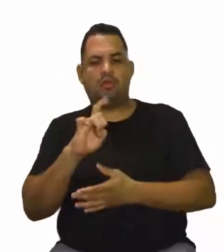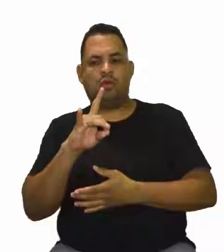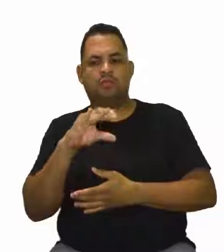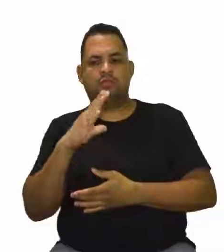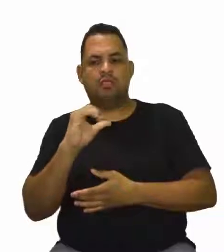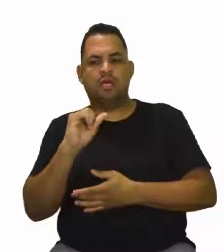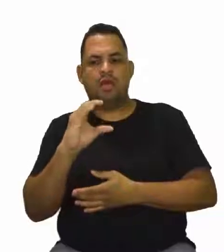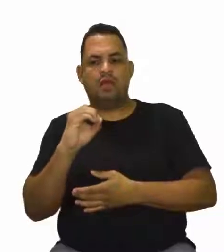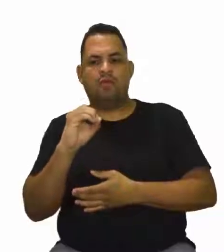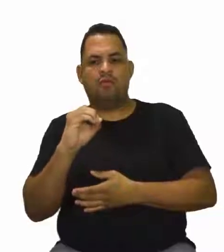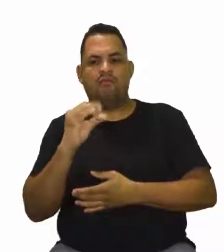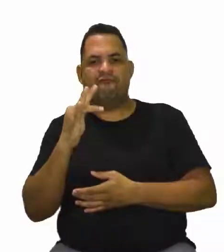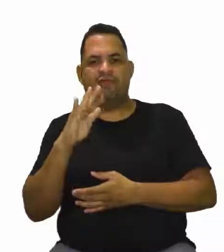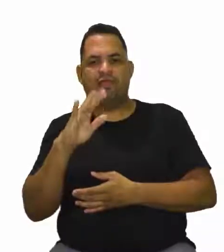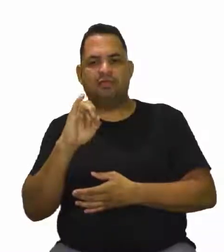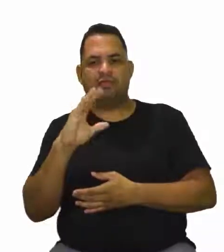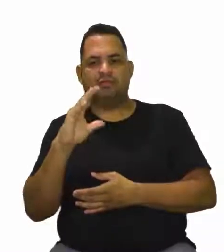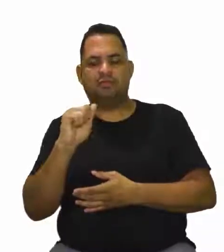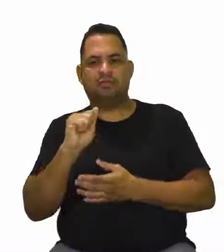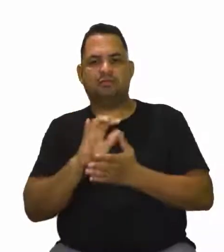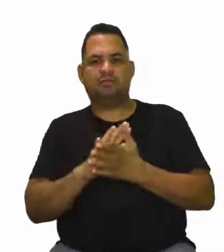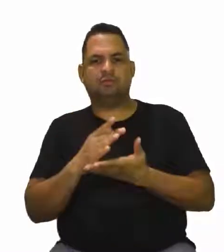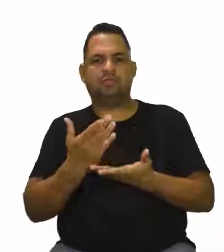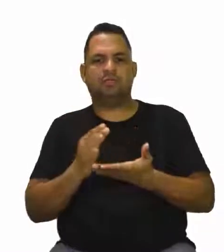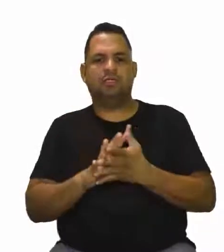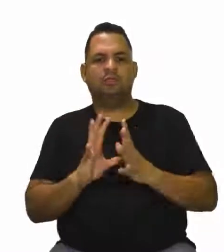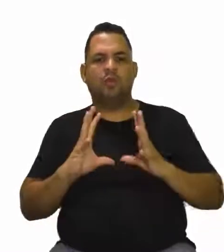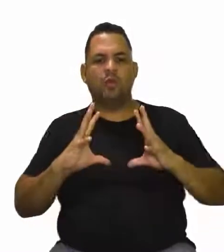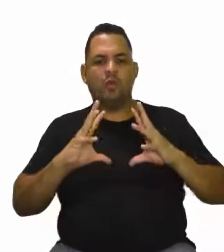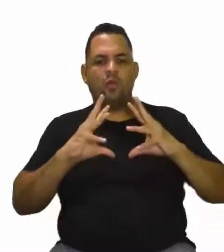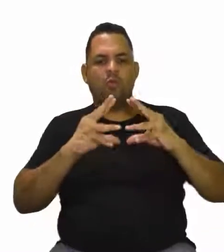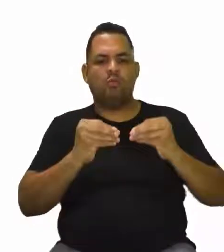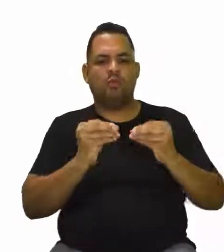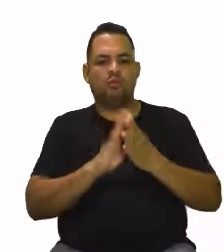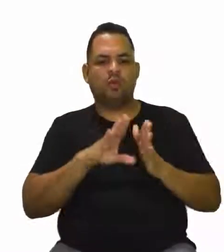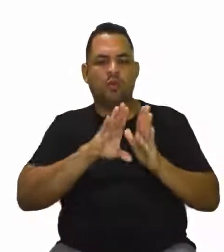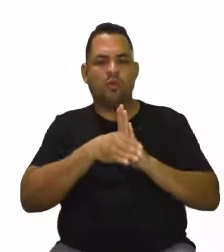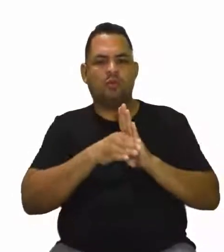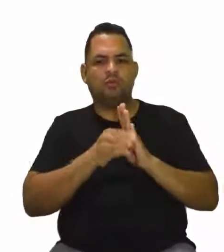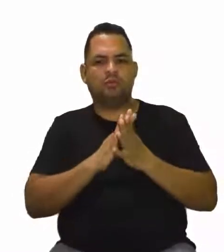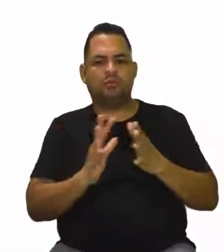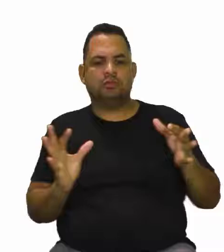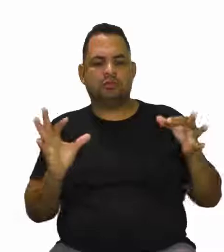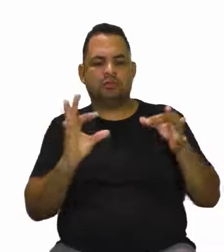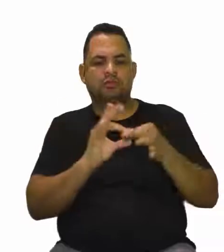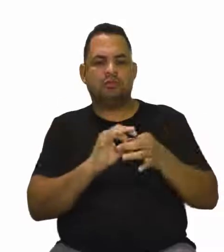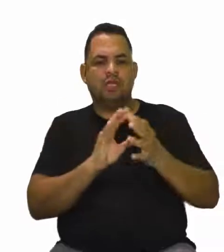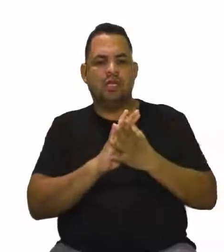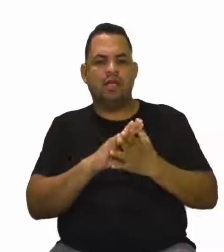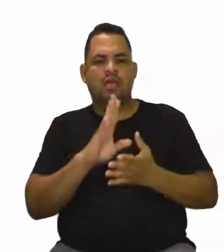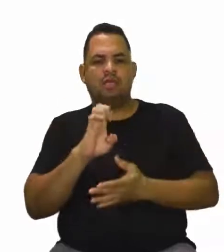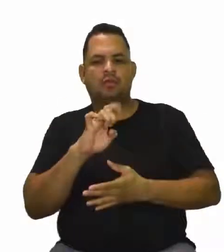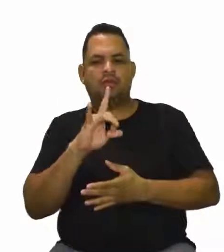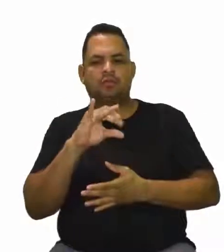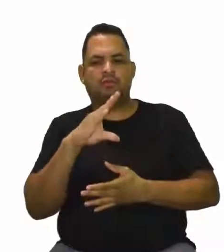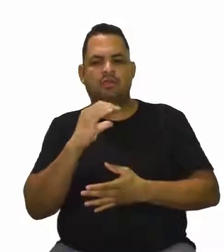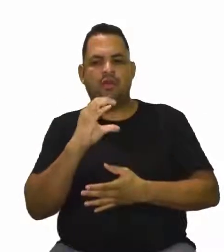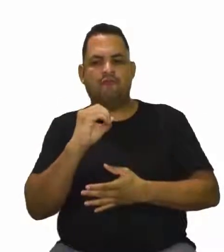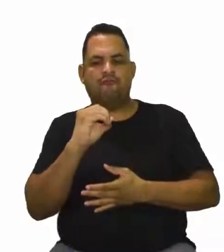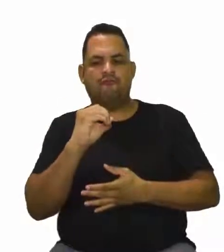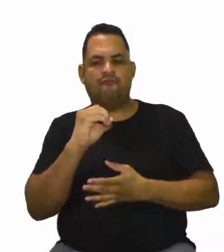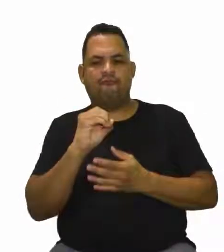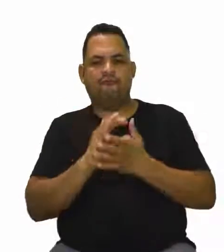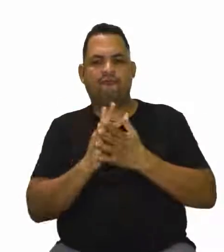quando se falava de ginástica, era tão completo o conceito de ginástica que se associava à educação física. Ao longo